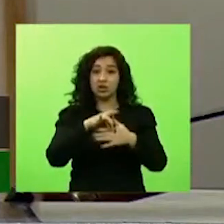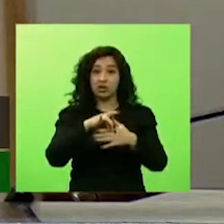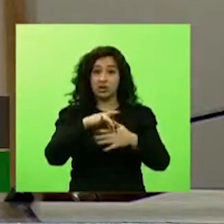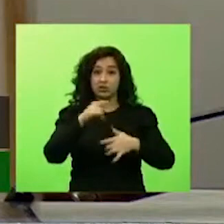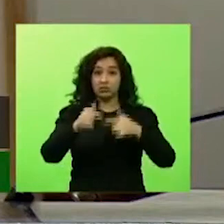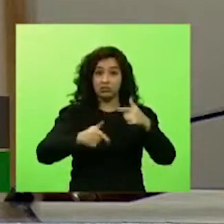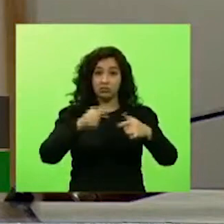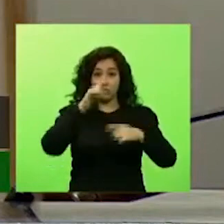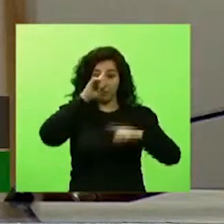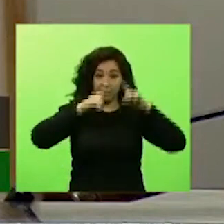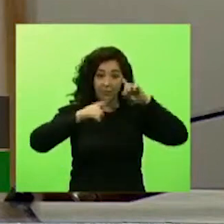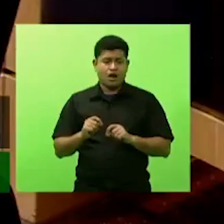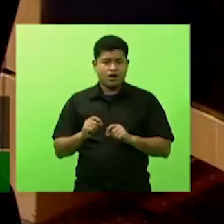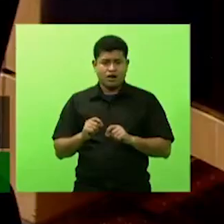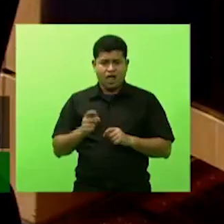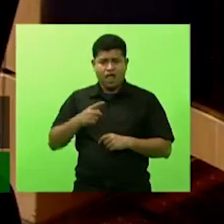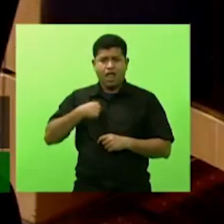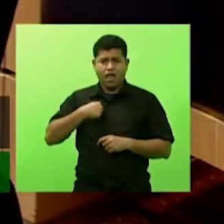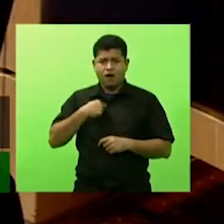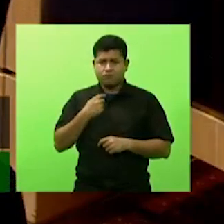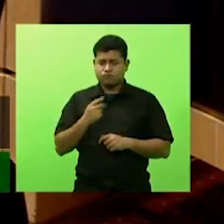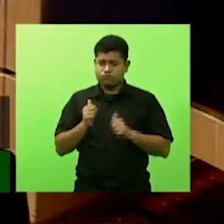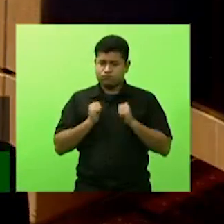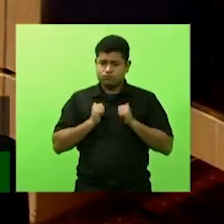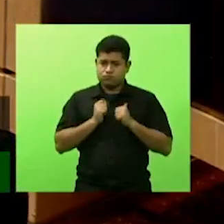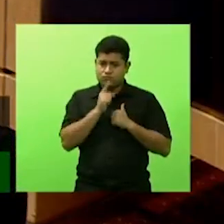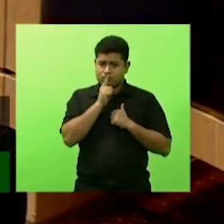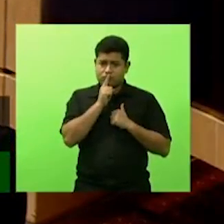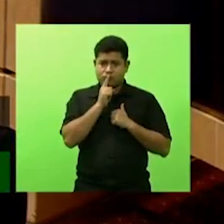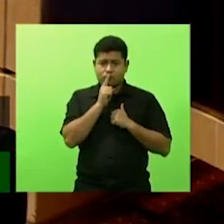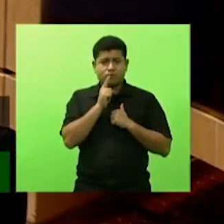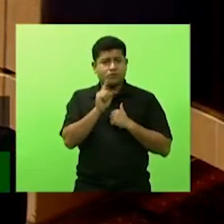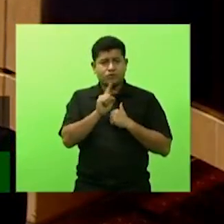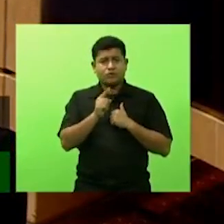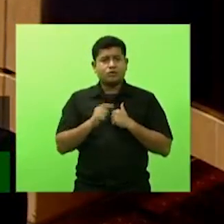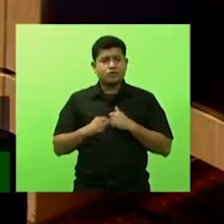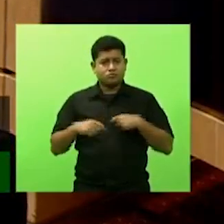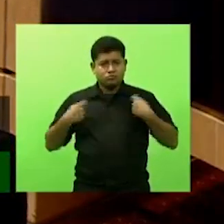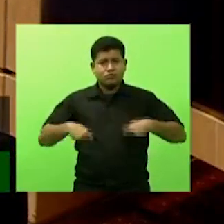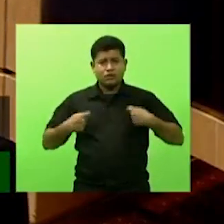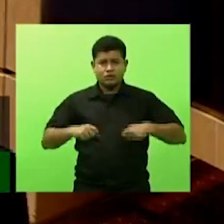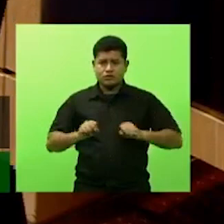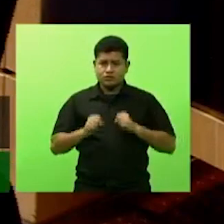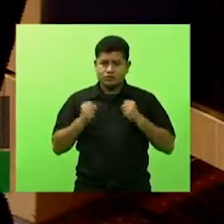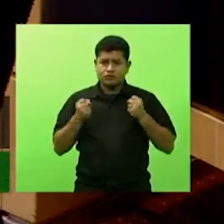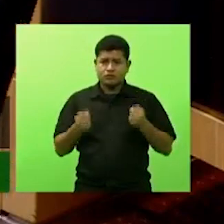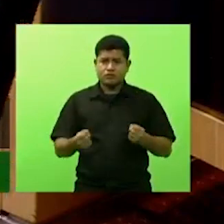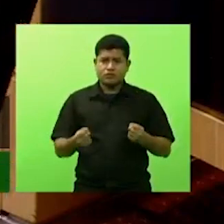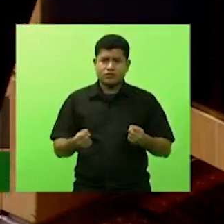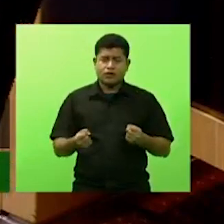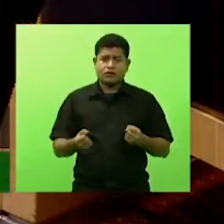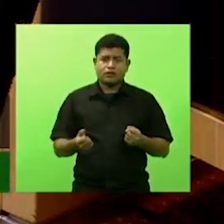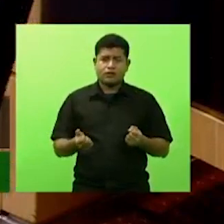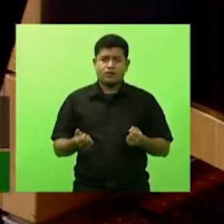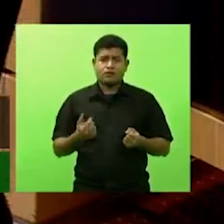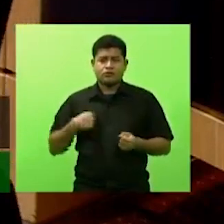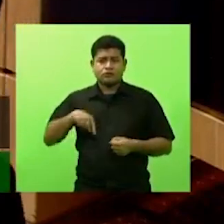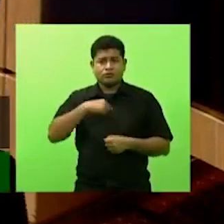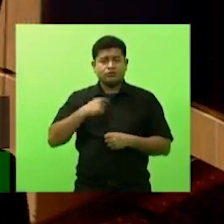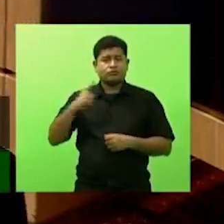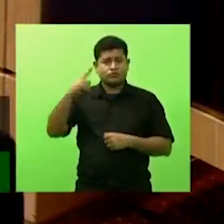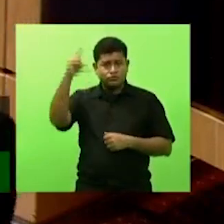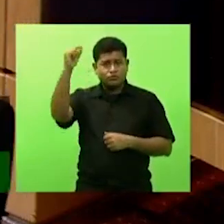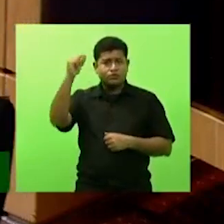na função do seu cargo público. Não podemos ser omissos, e nós estamos aqui para isso, fomos eleitos para isso,